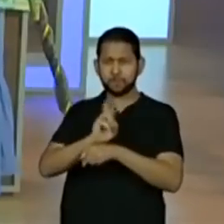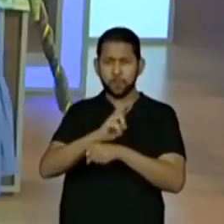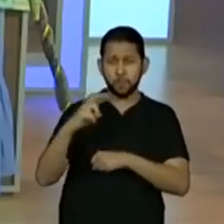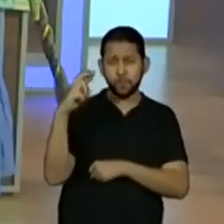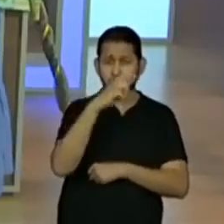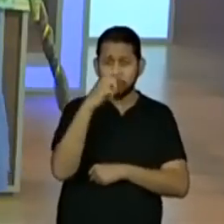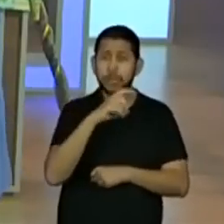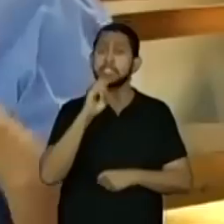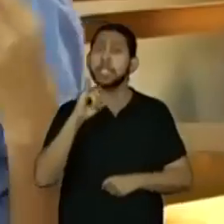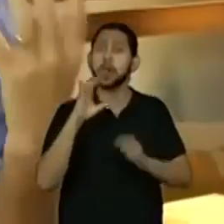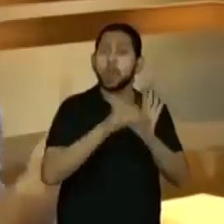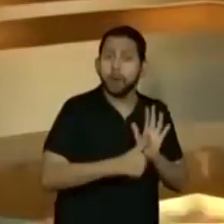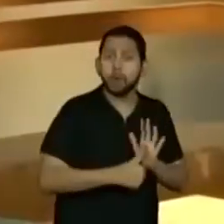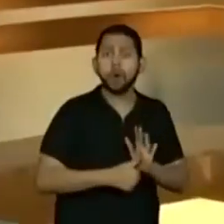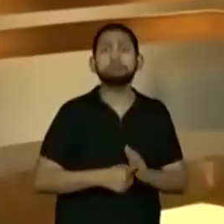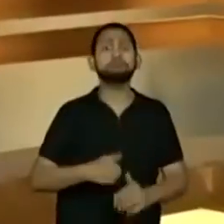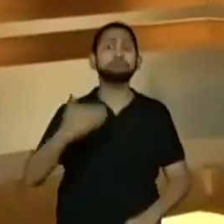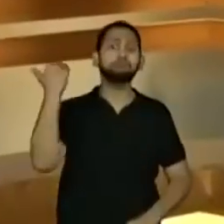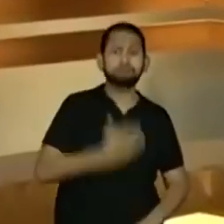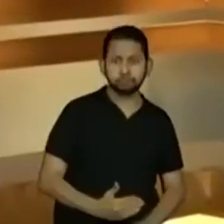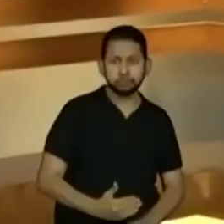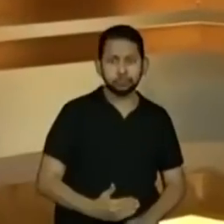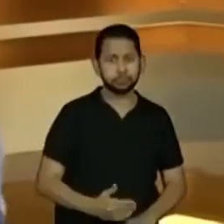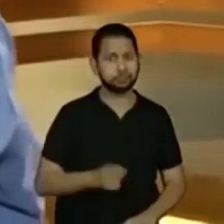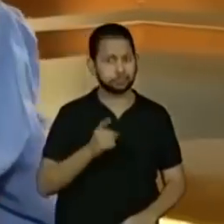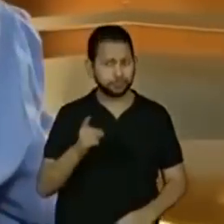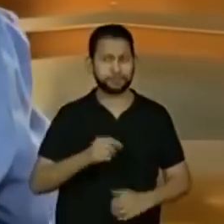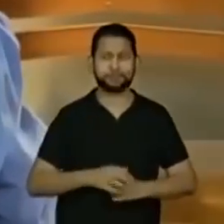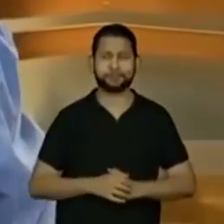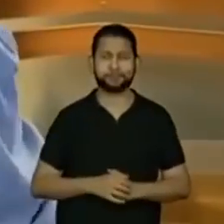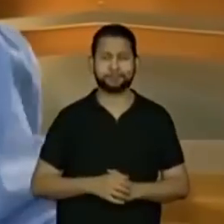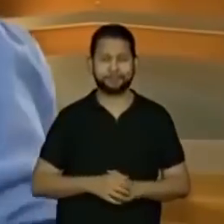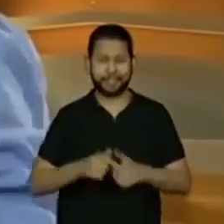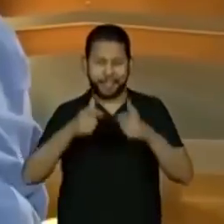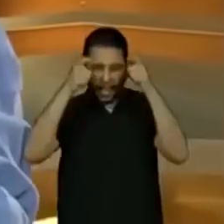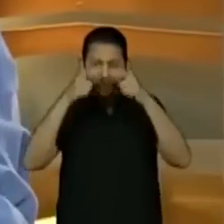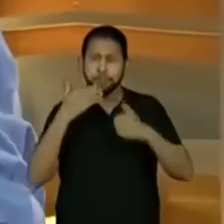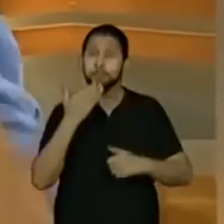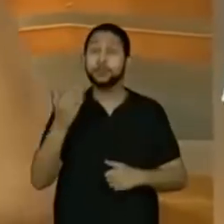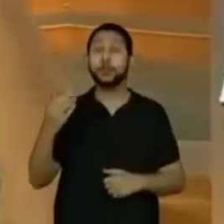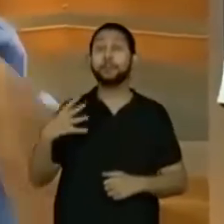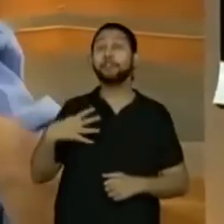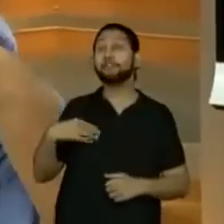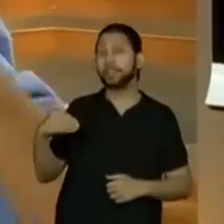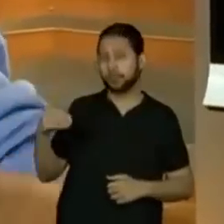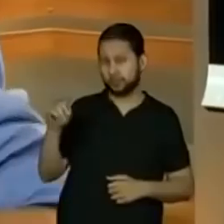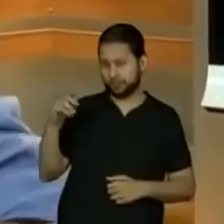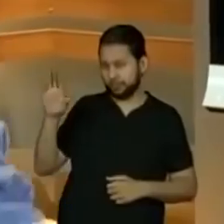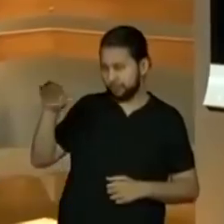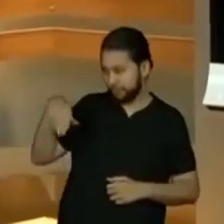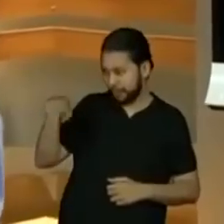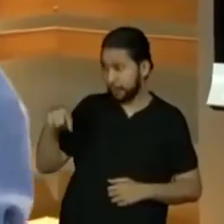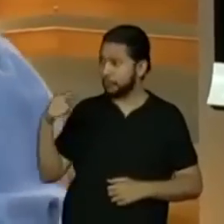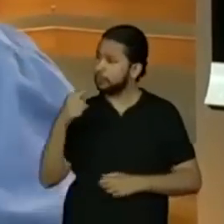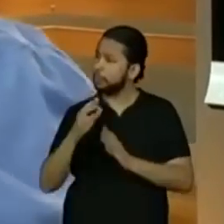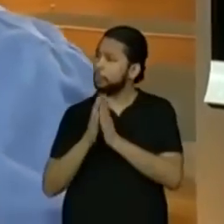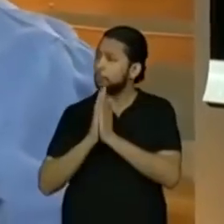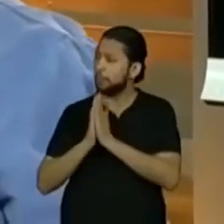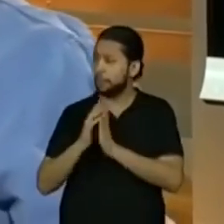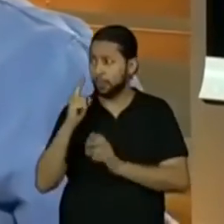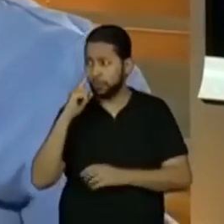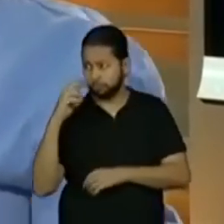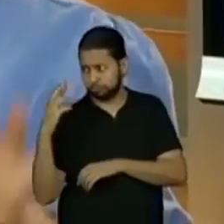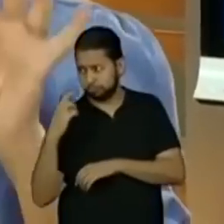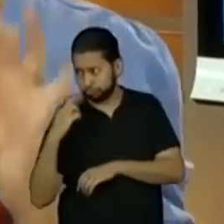maçãs. Então, o rei pediu para o seu filho mais velho ficar à noite de guarda, vigiando para ver quem roubava